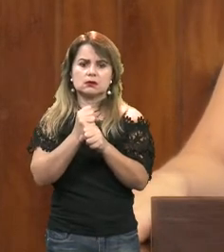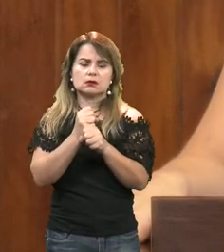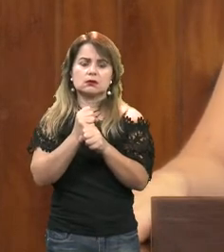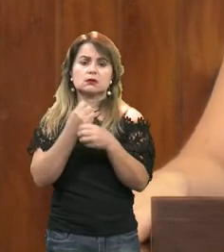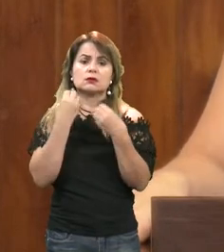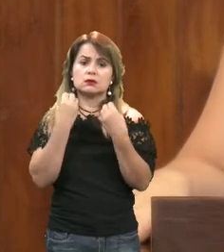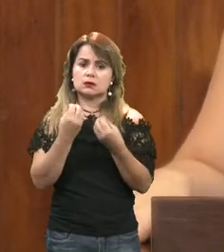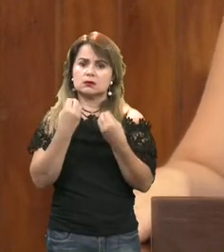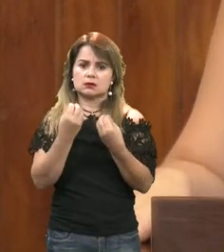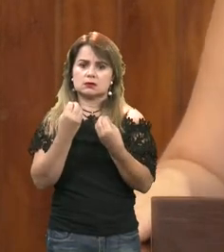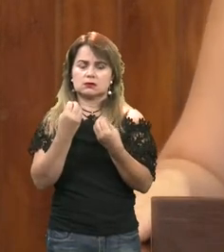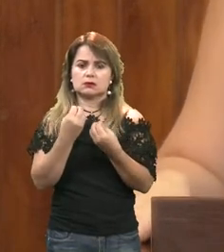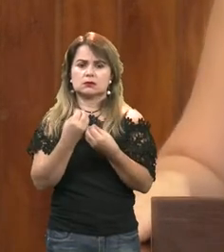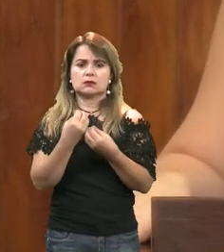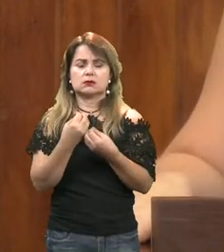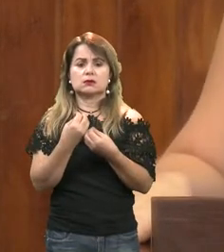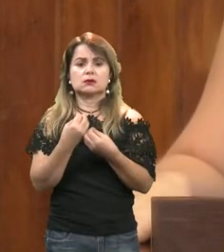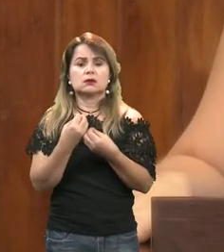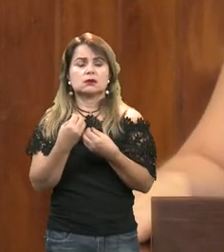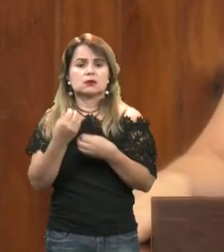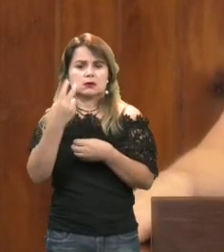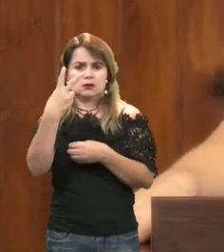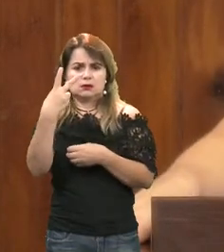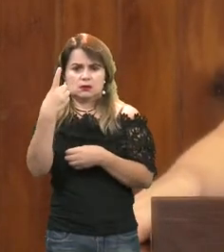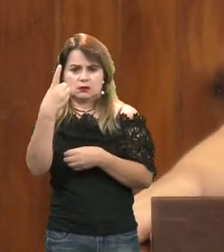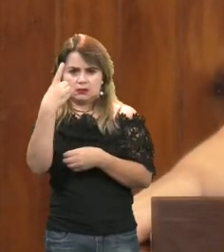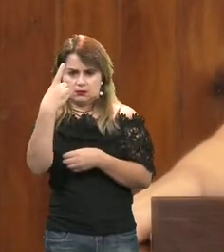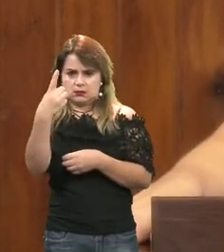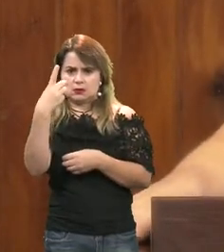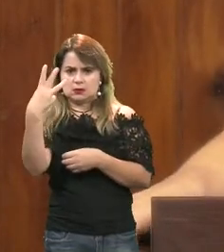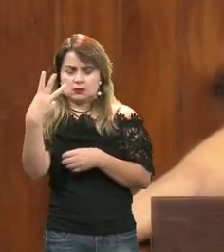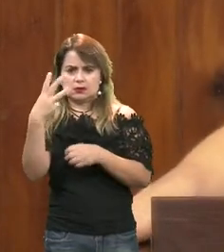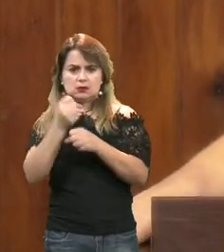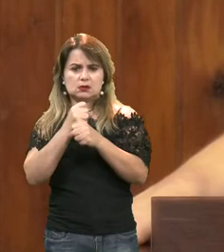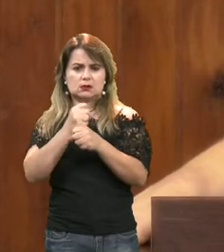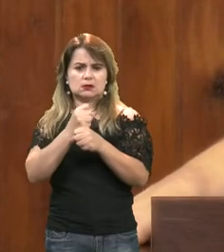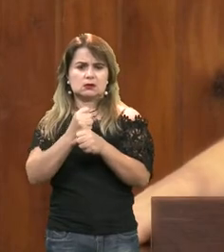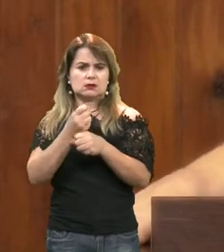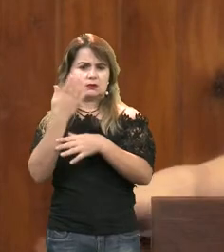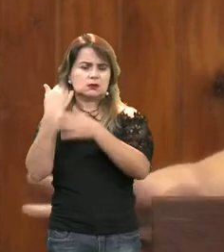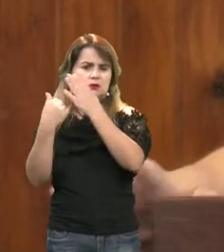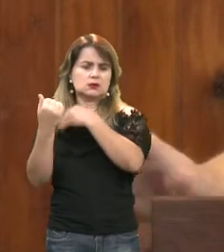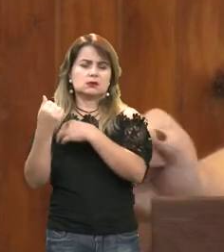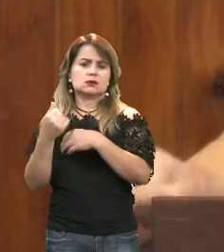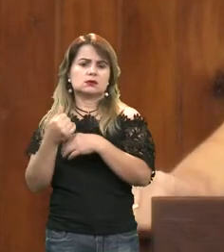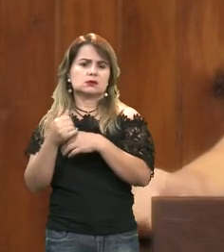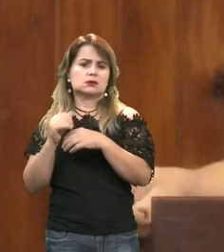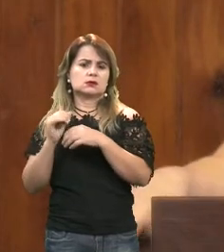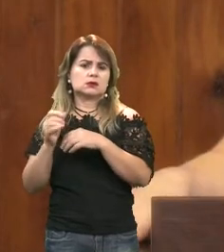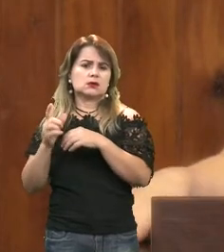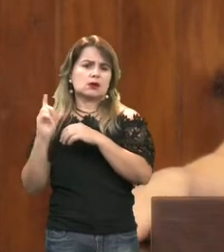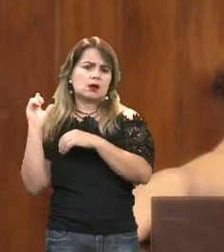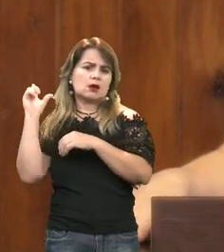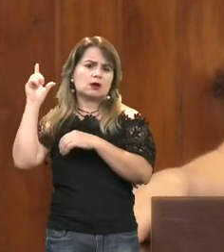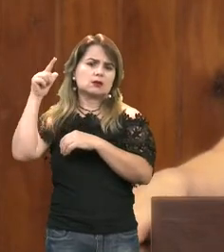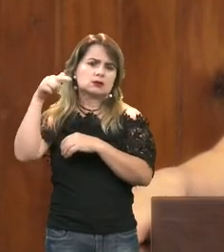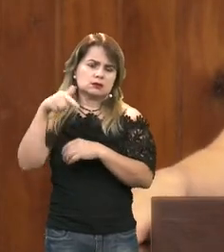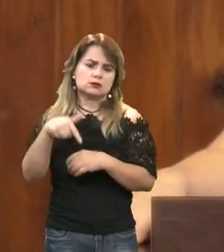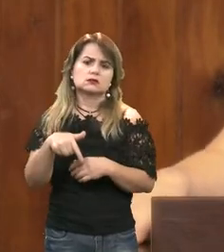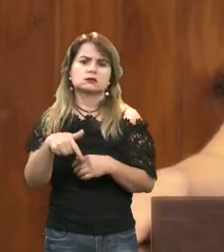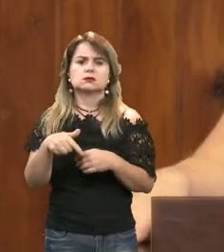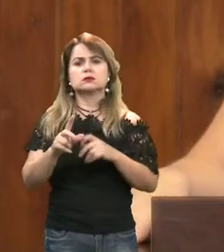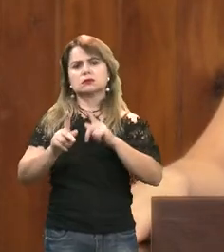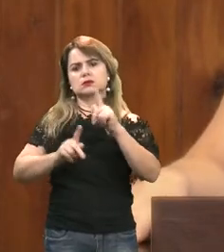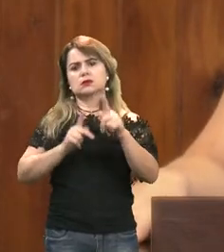Nesses 13 anos, quantos idosos, quantas crianças, quantos parentes restaram prejudicados nessa situação?